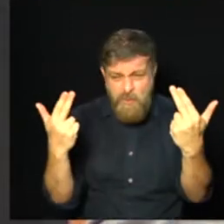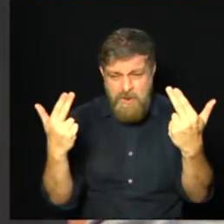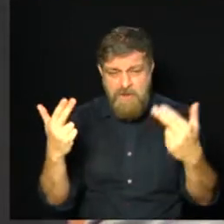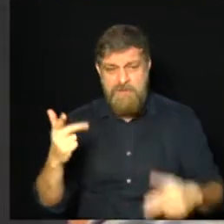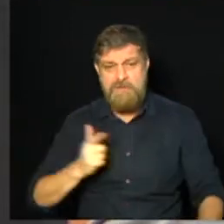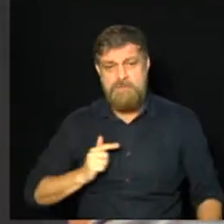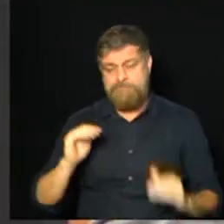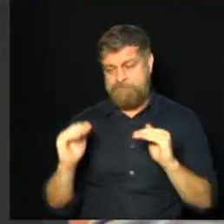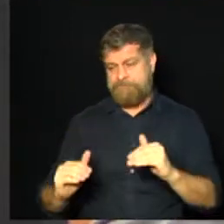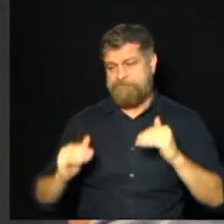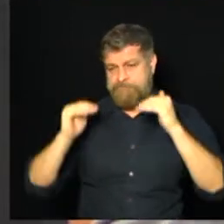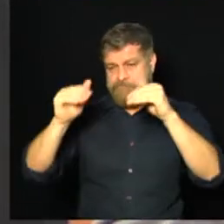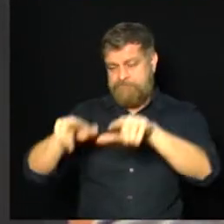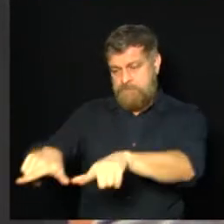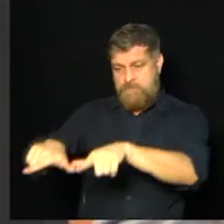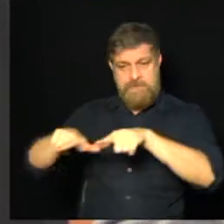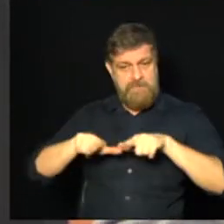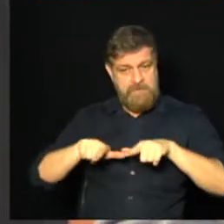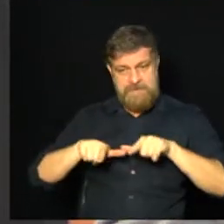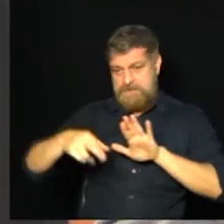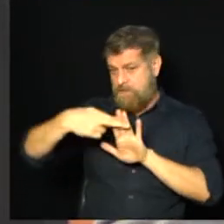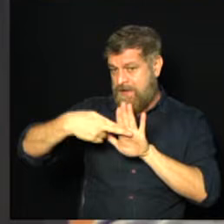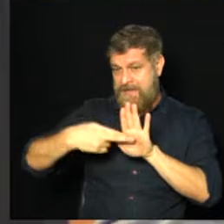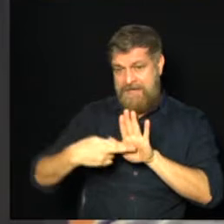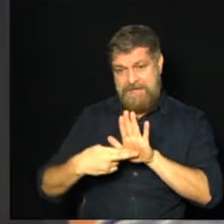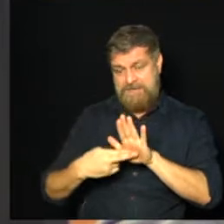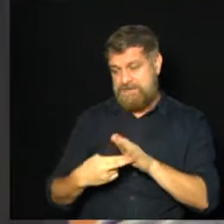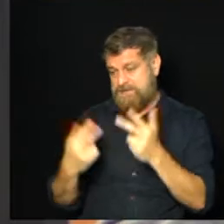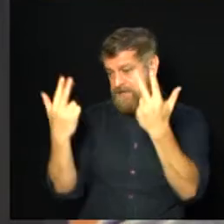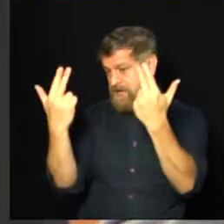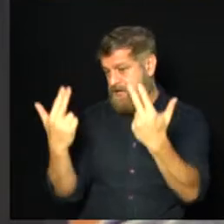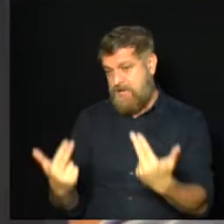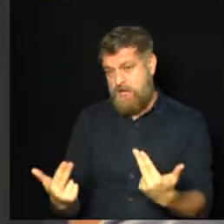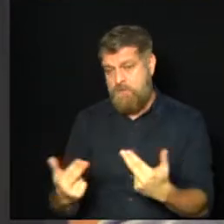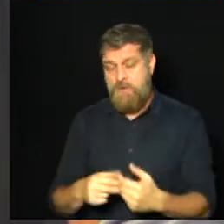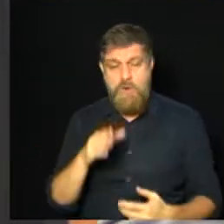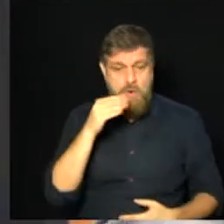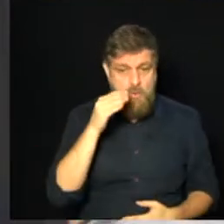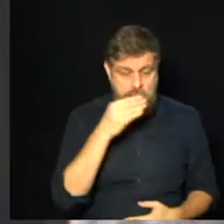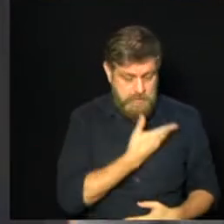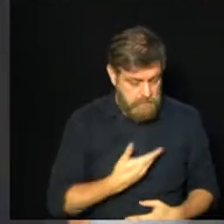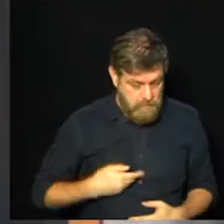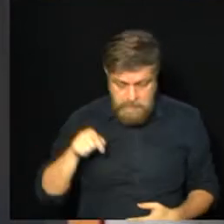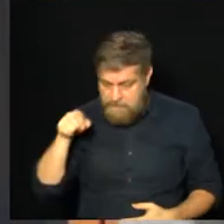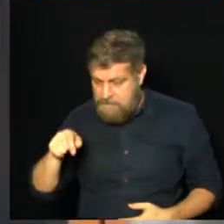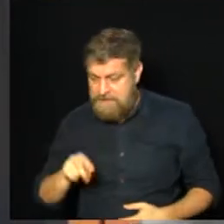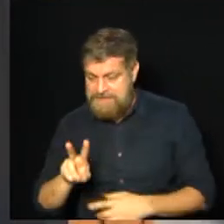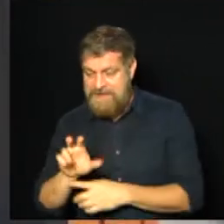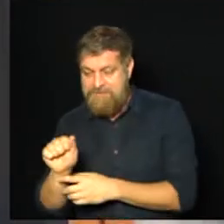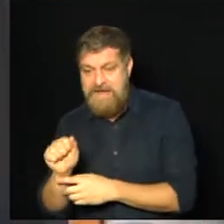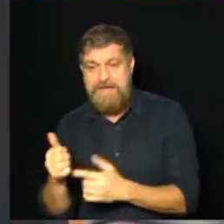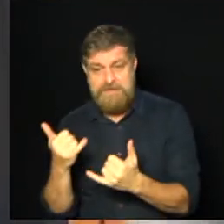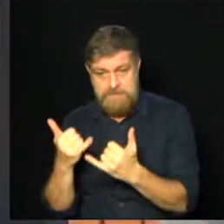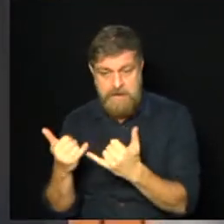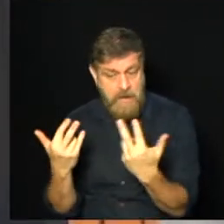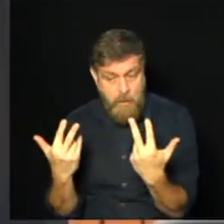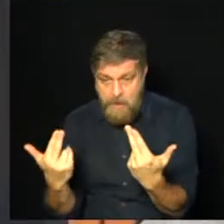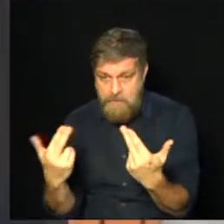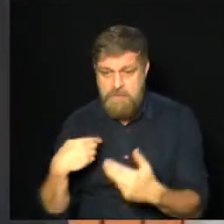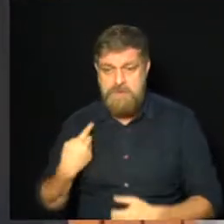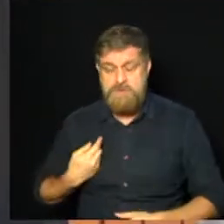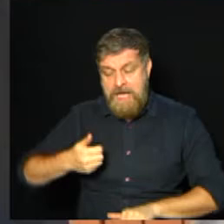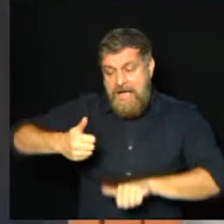mesmo nível educacional, os mesmos requisitos para um concursado exigido para essas vagas. A gente tem também os instrumentos de avaliação